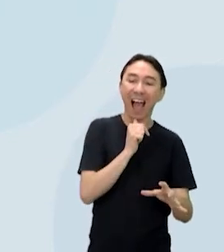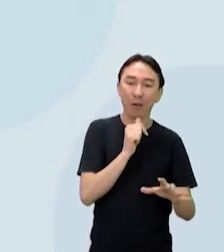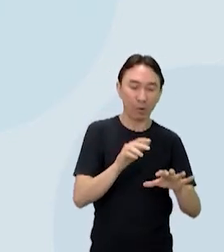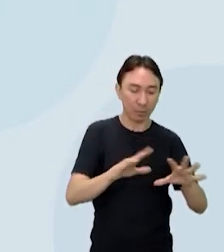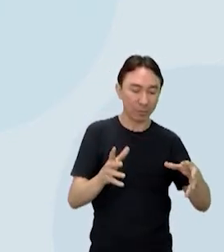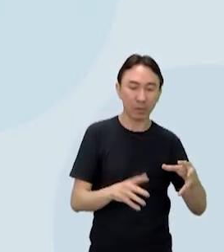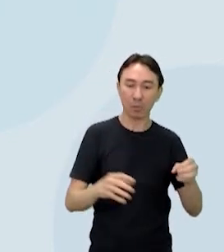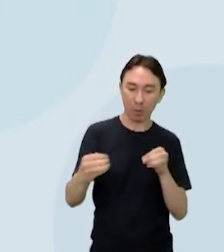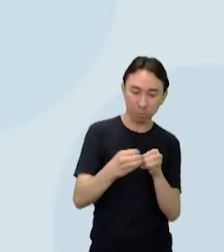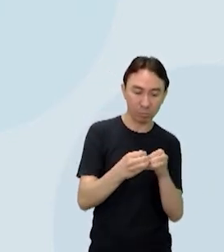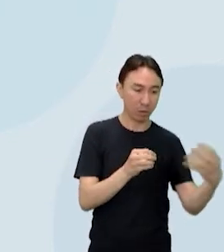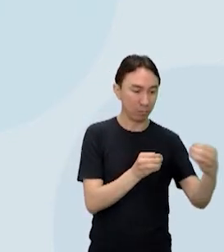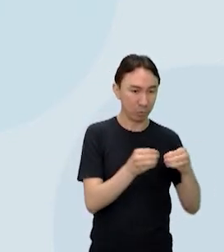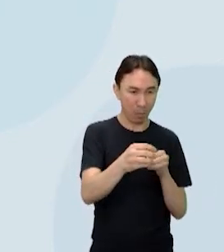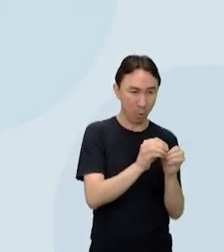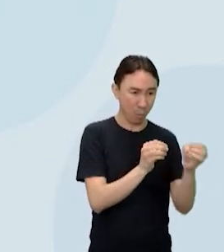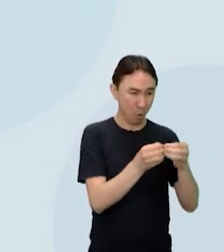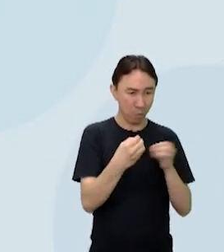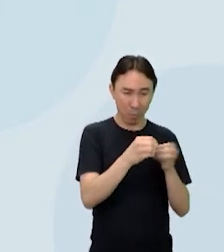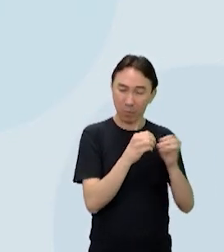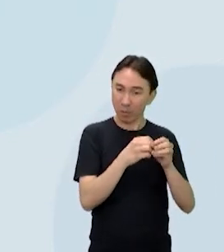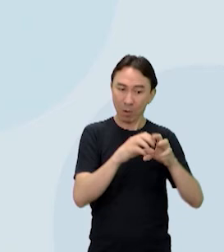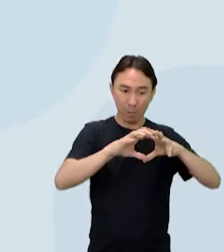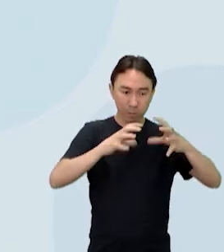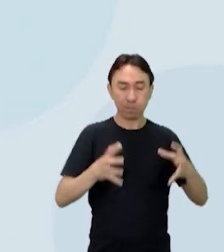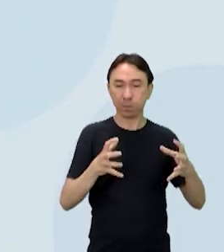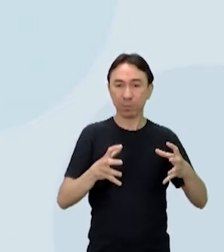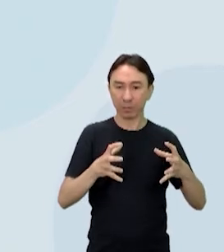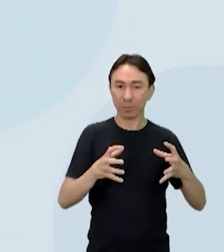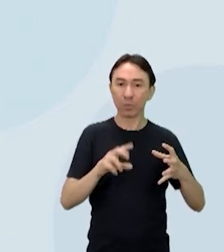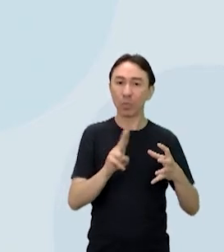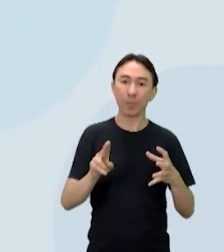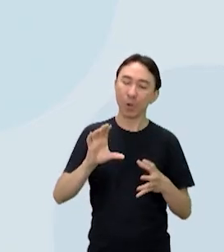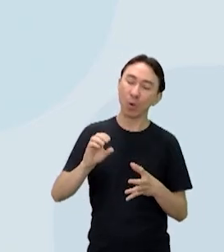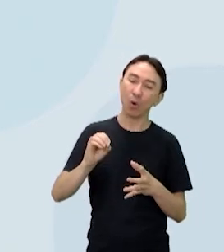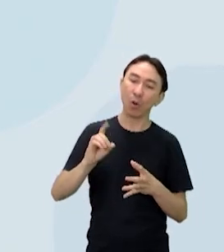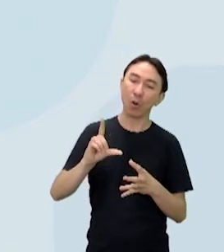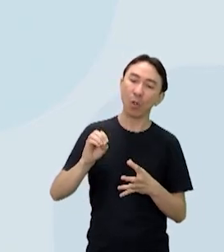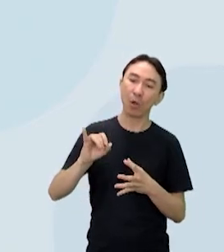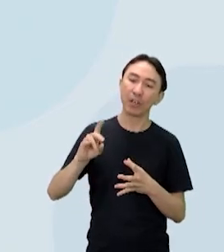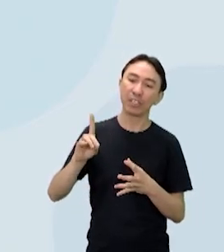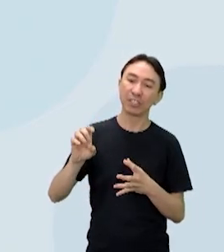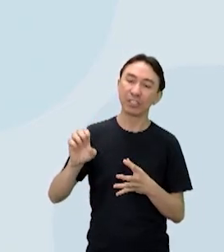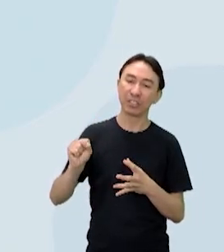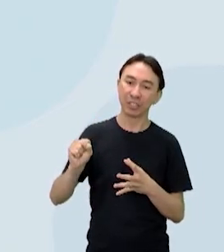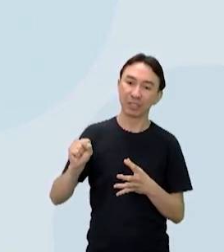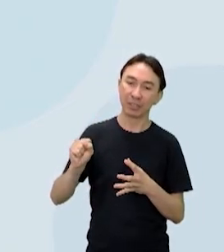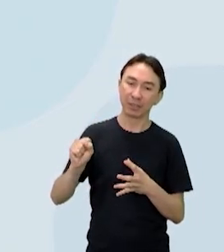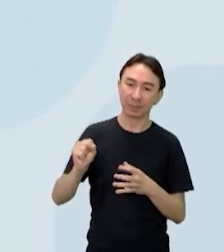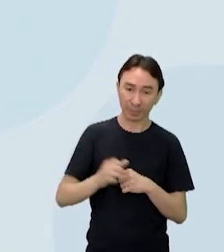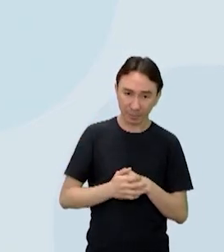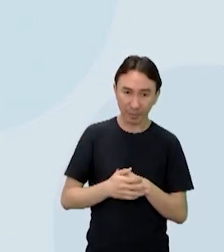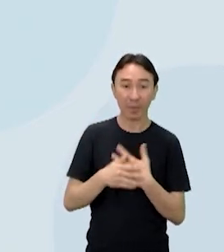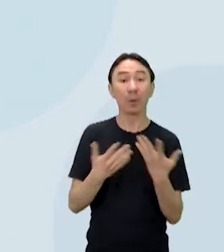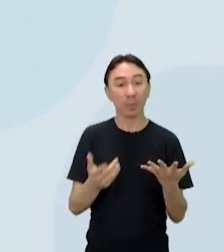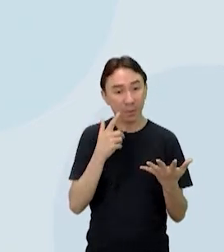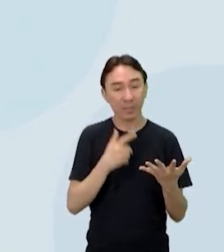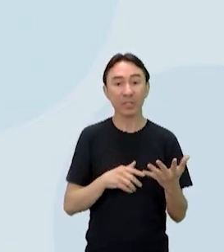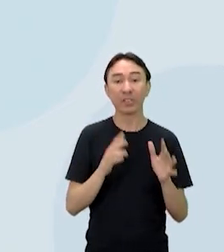formando colóides. E esses colóides na água formariam o que eles chamavam